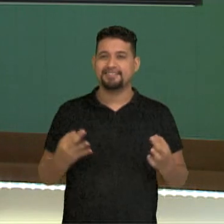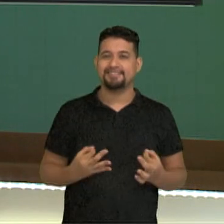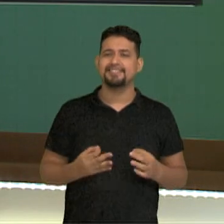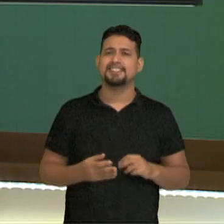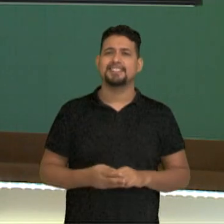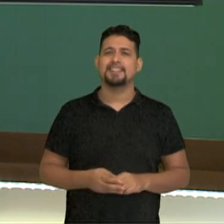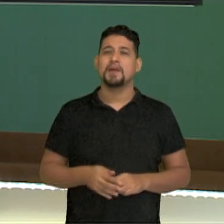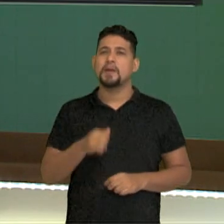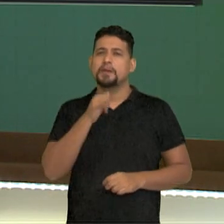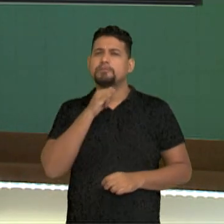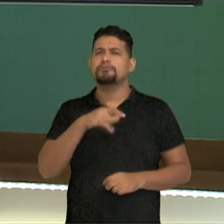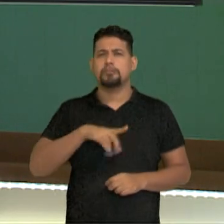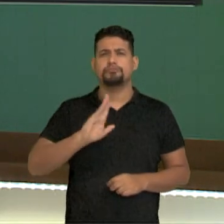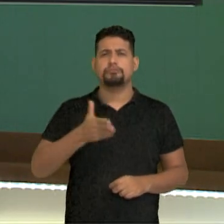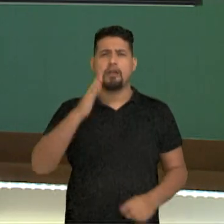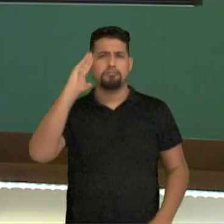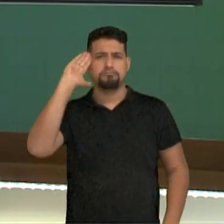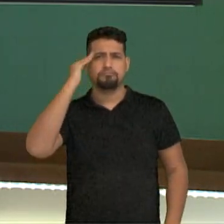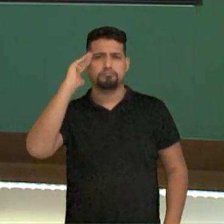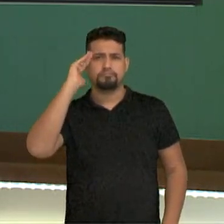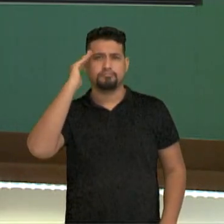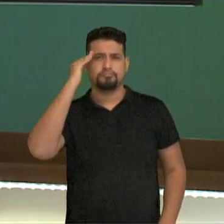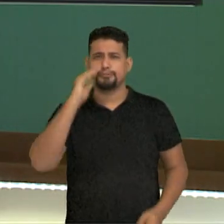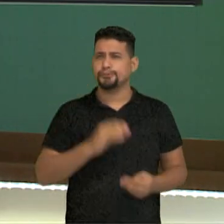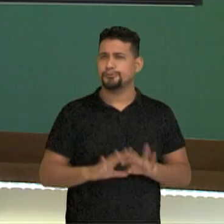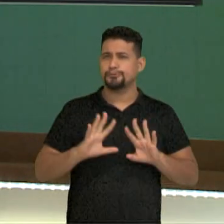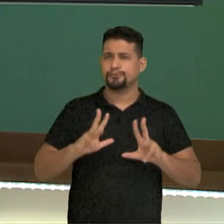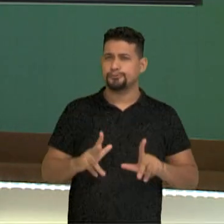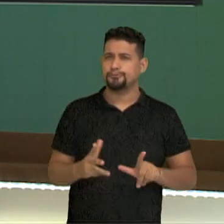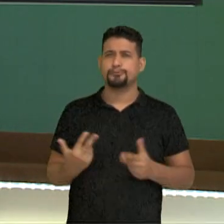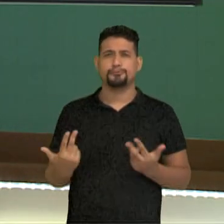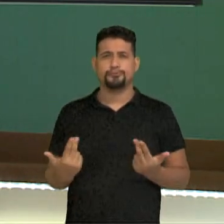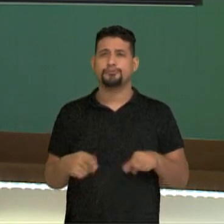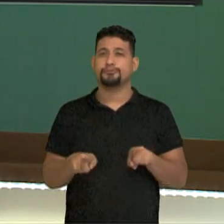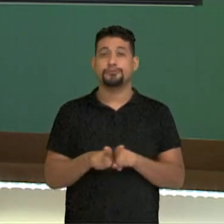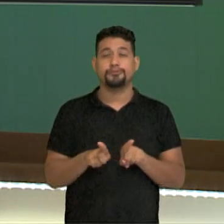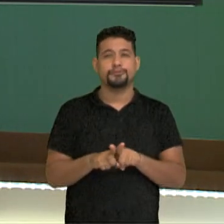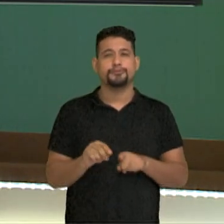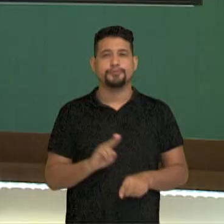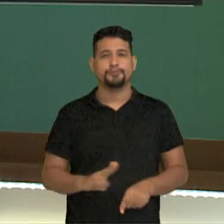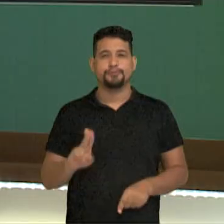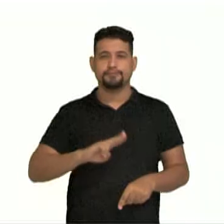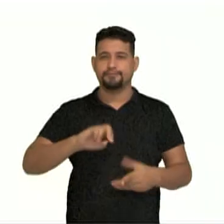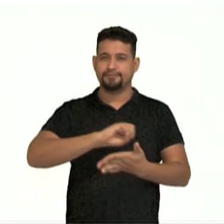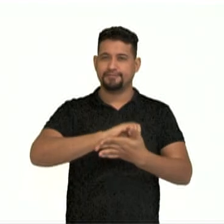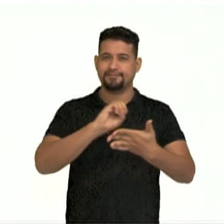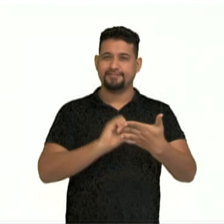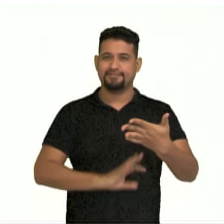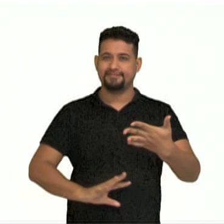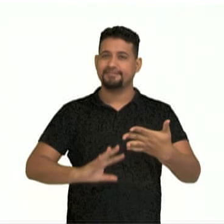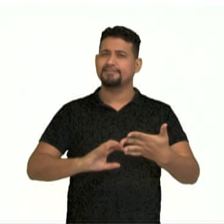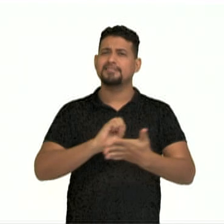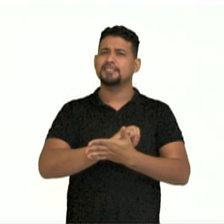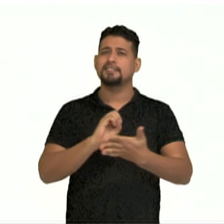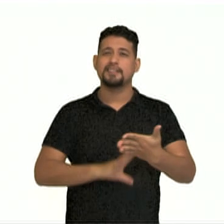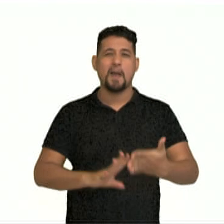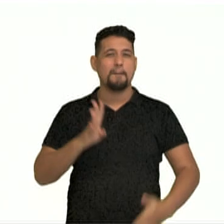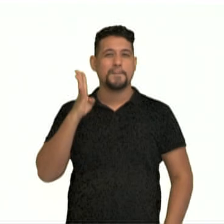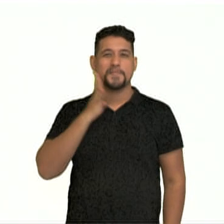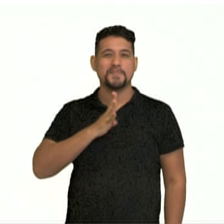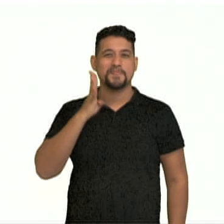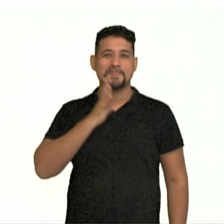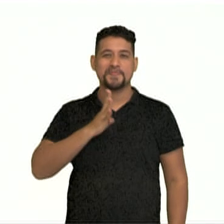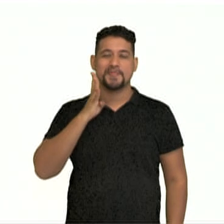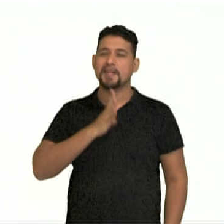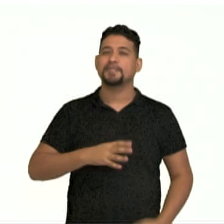Se você compreendeu essas propriedades, pessoal, vamos aplicar no exercício? Um exercício bem bacana. Ele